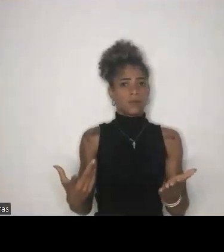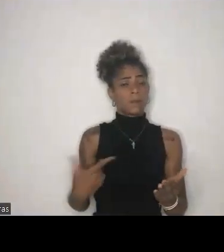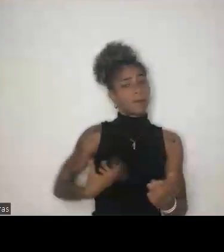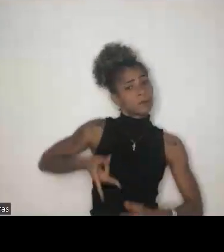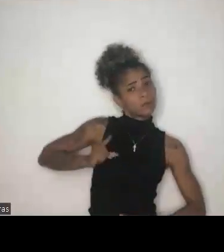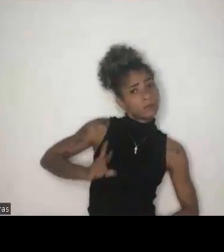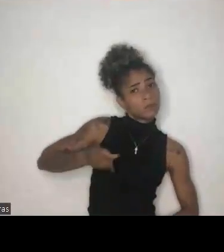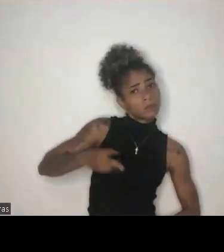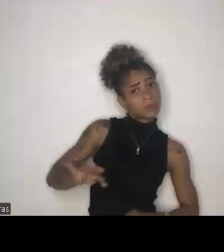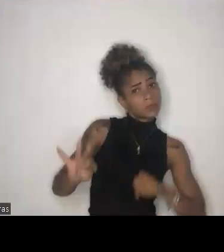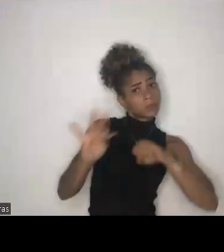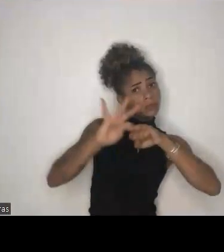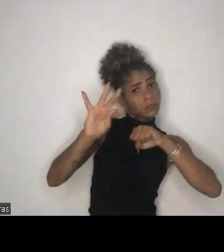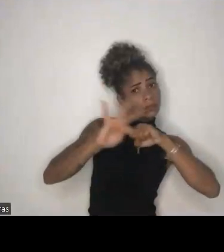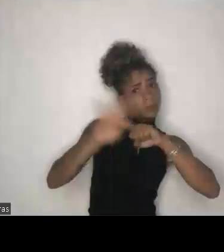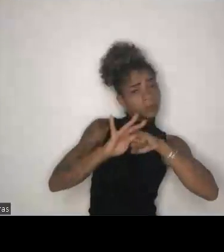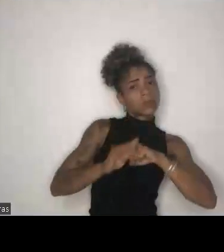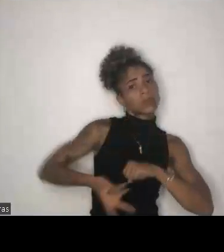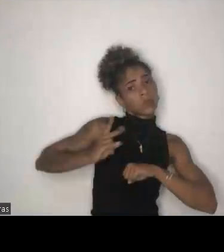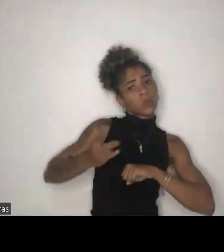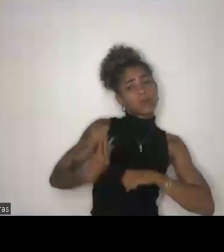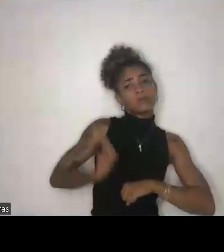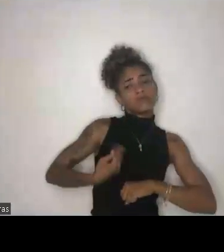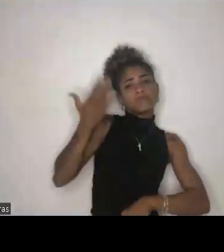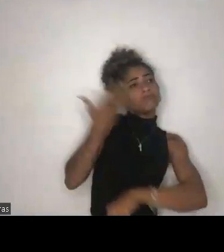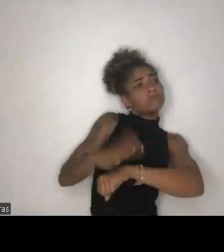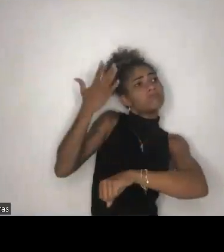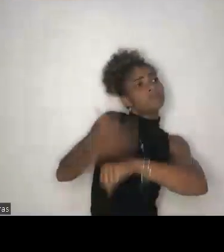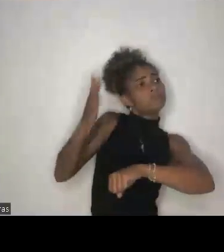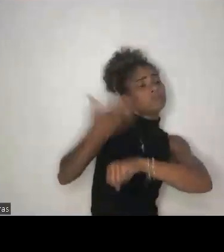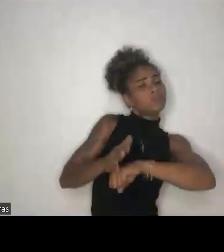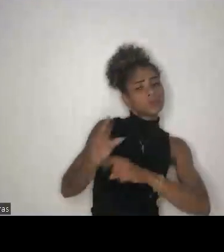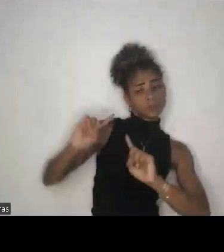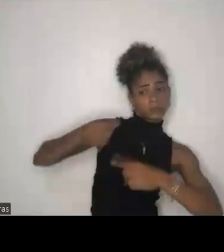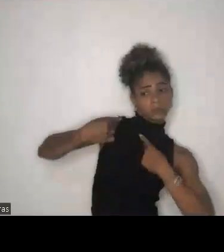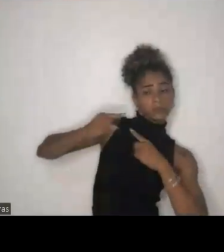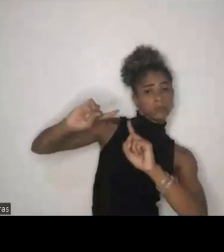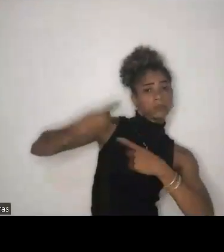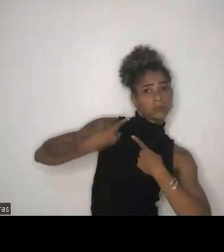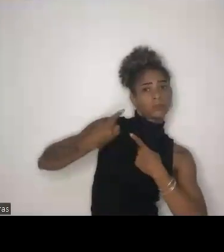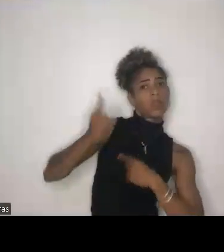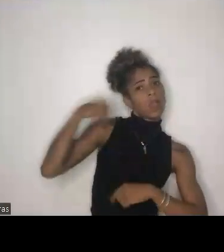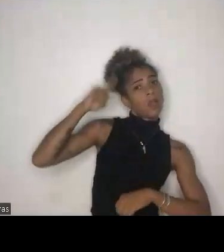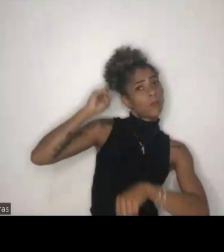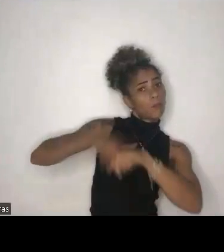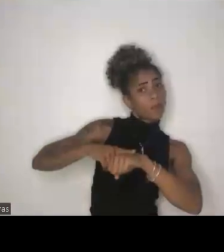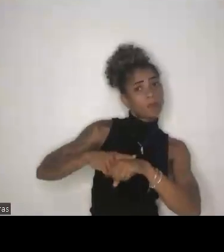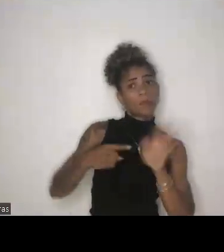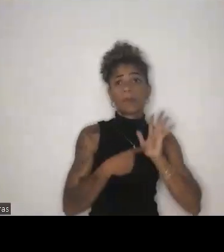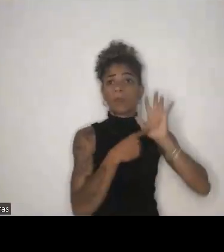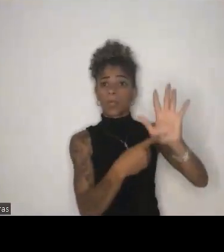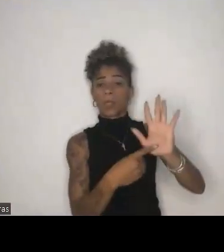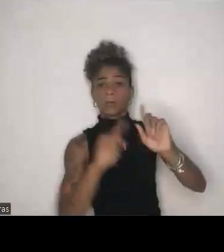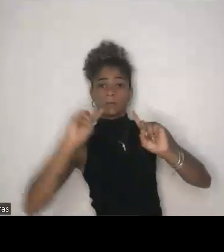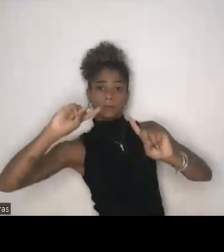técnicas vivas dentro de mim então assim a gente tem que se provocar aí é mais um momento que eu mostro para vocês uma provocação